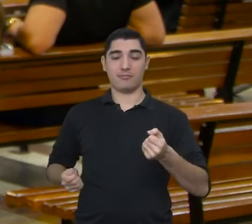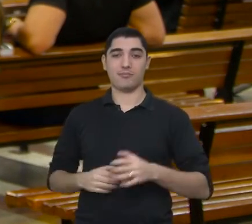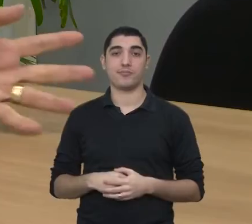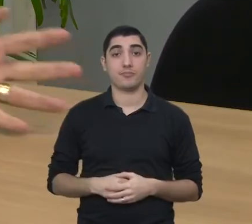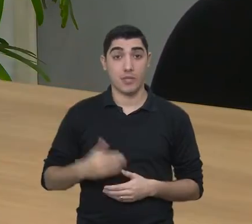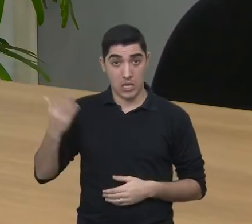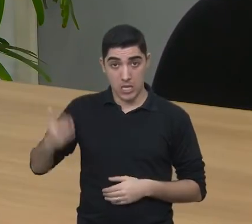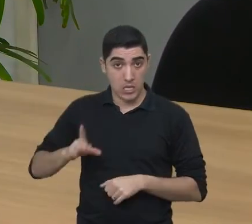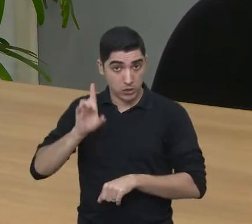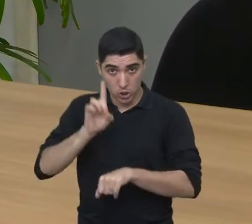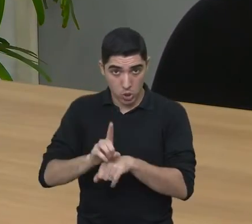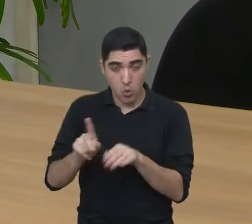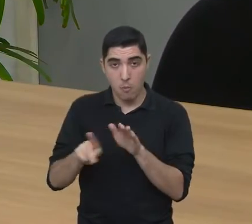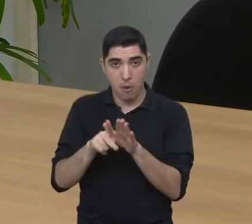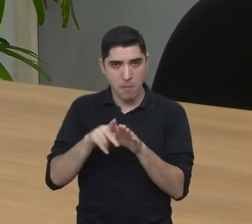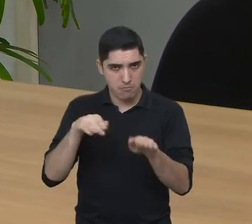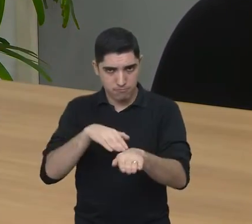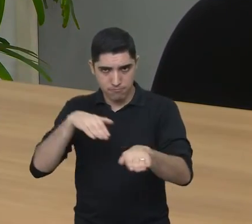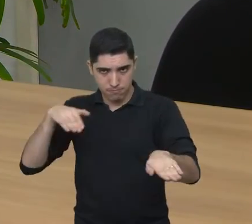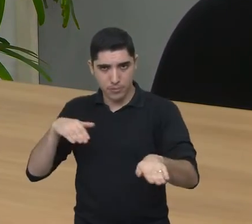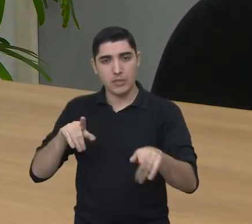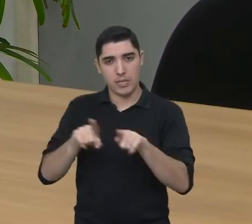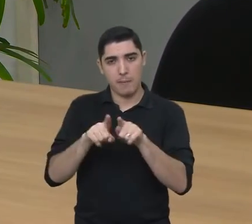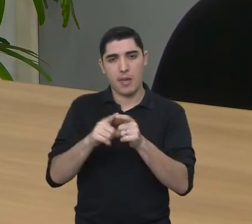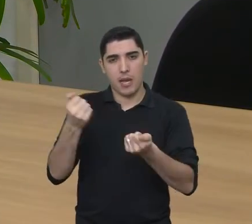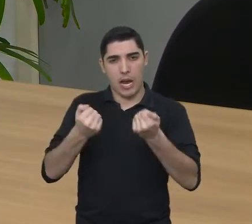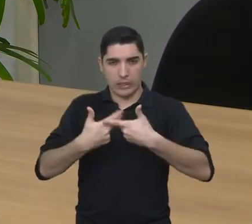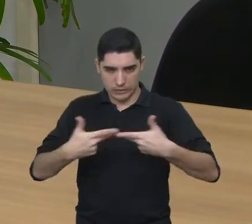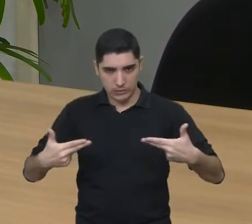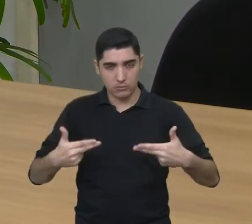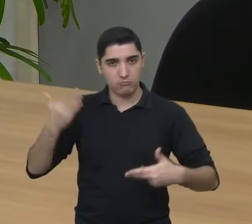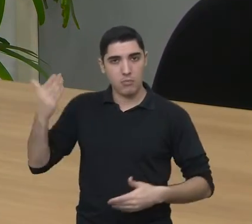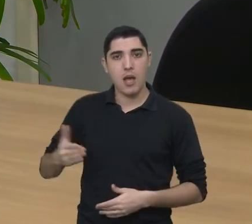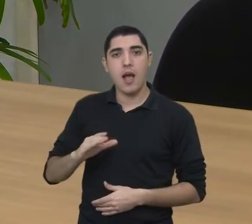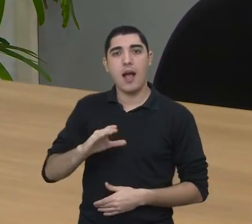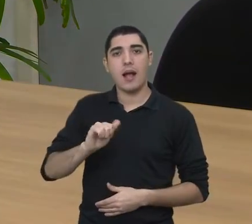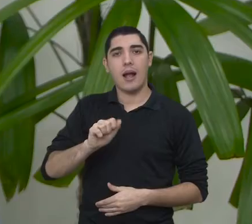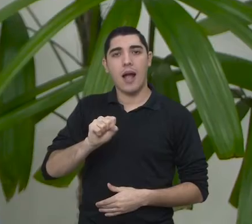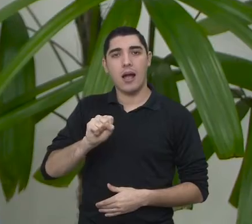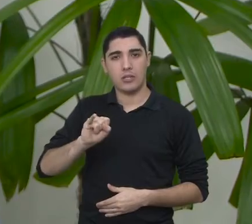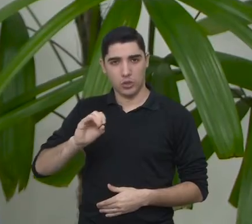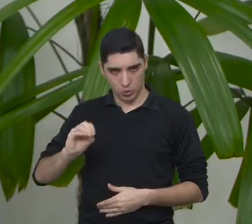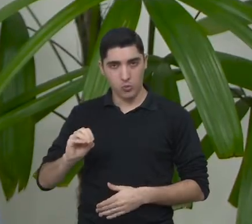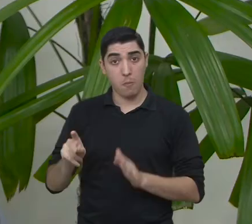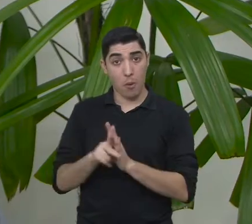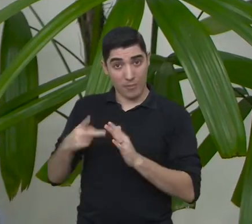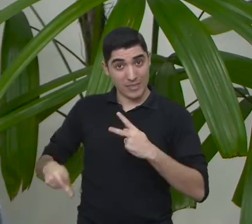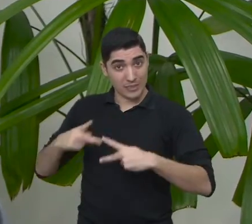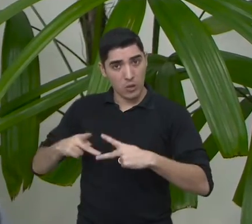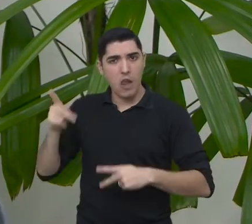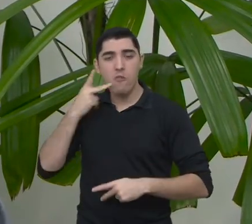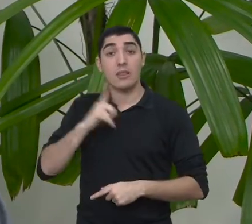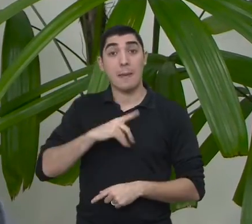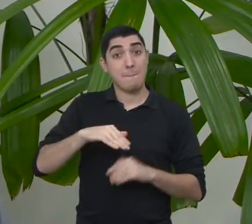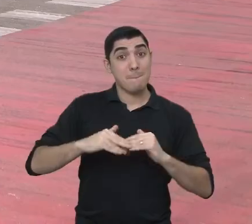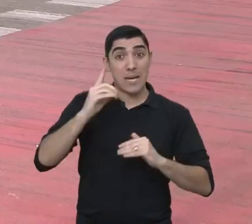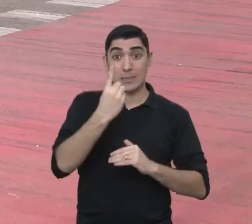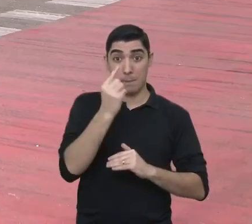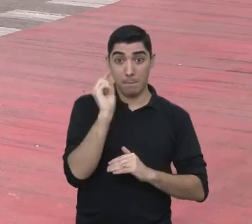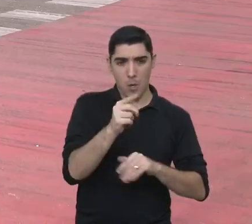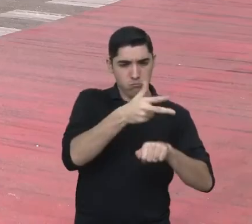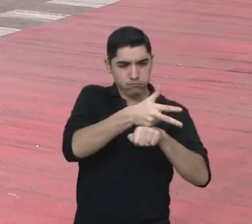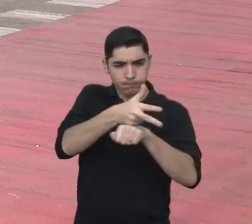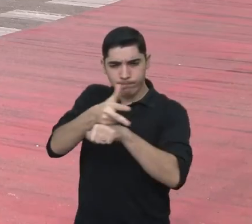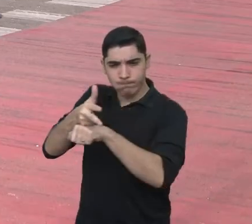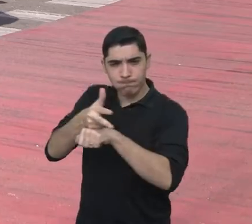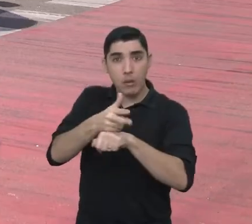veículo. O diretor de Trânsito e Transportes de São José, Cássio Urano, destaca que as mais de 1.000 câmeras